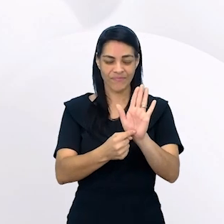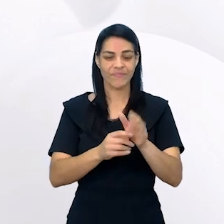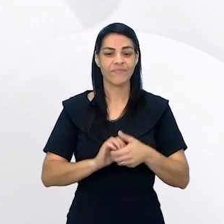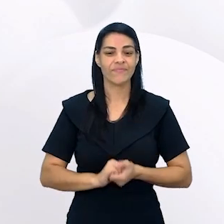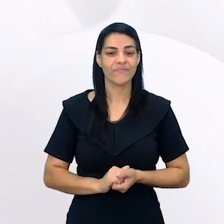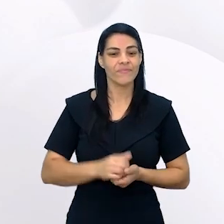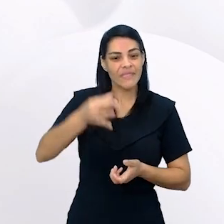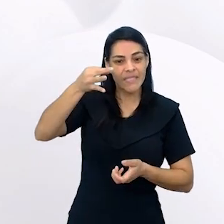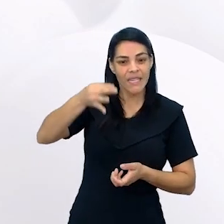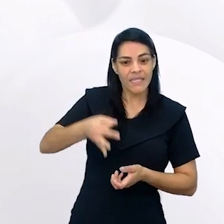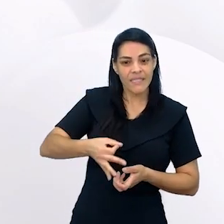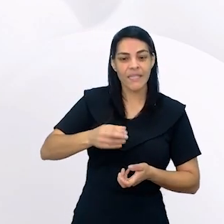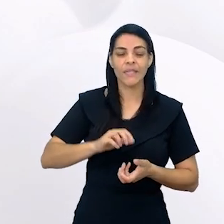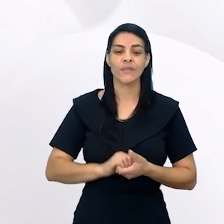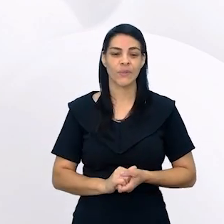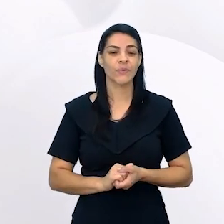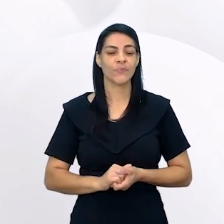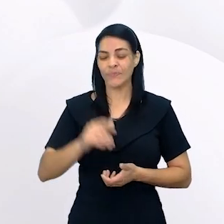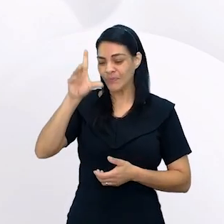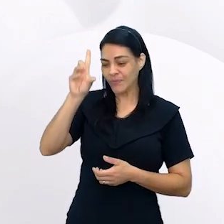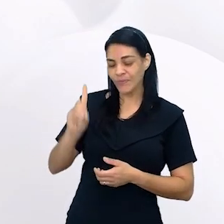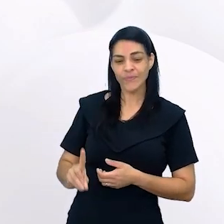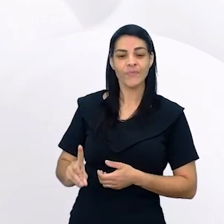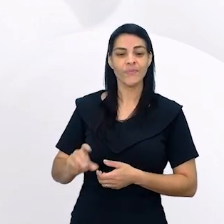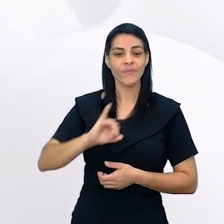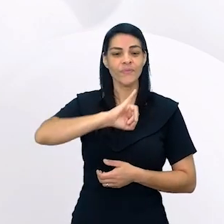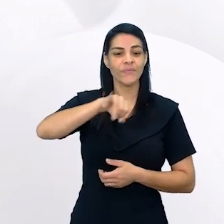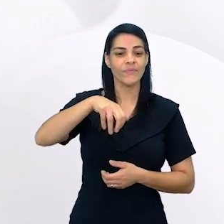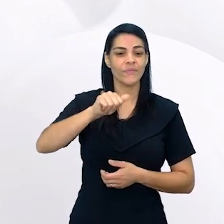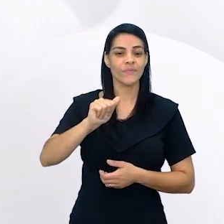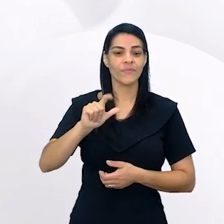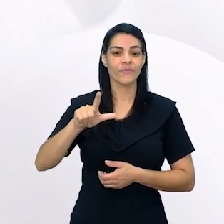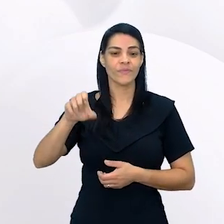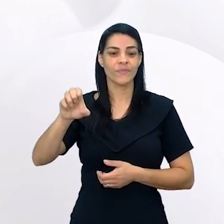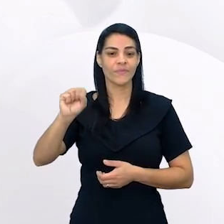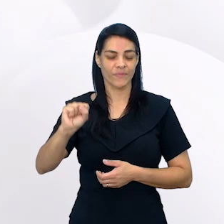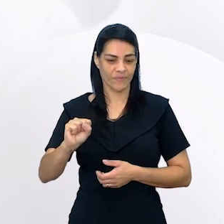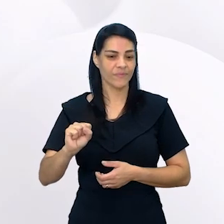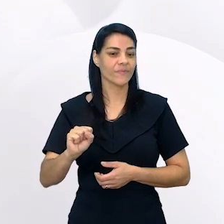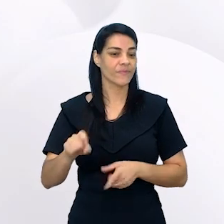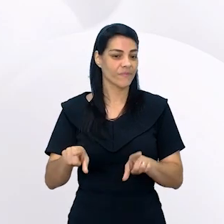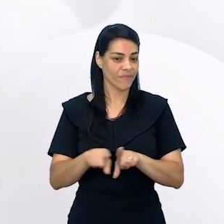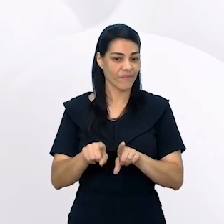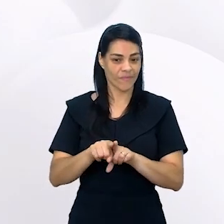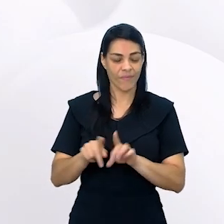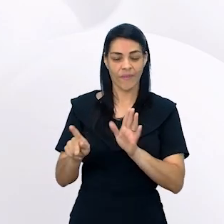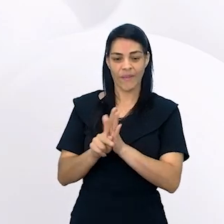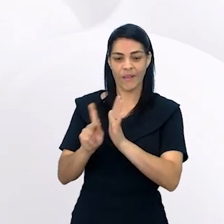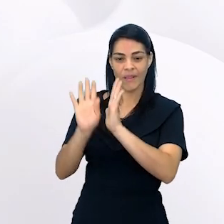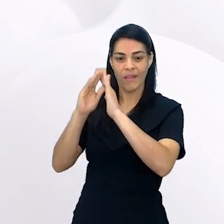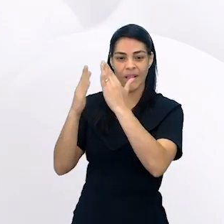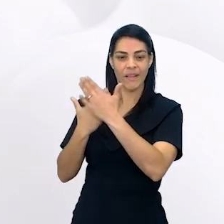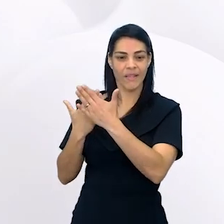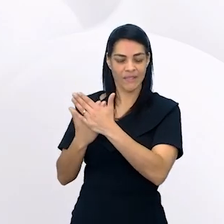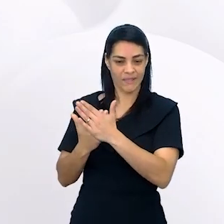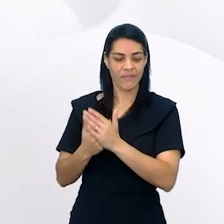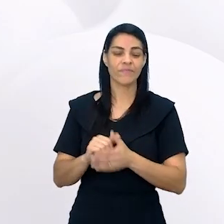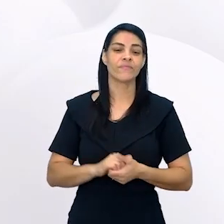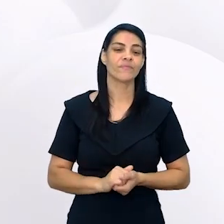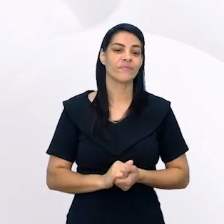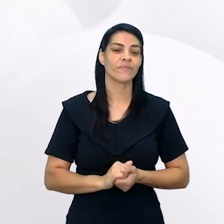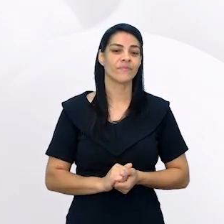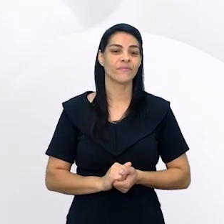de acerto da Diretoria de Jales e especificamente dessa escola em ordem crescente